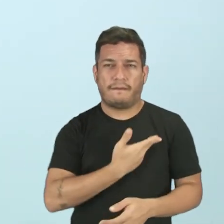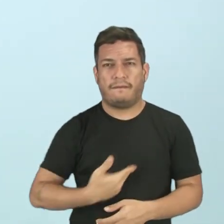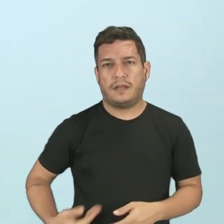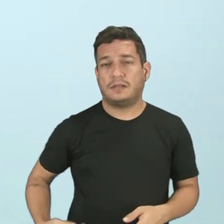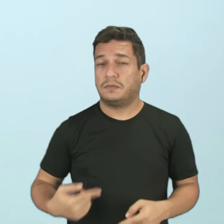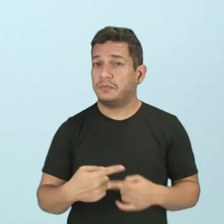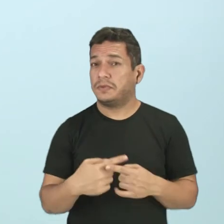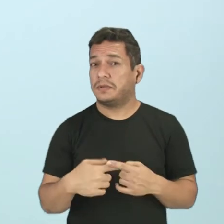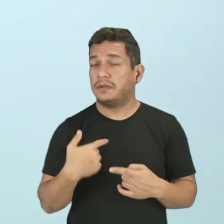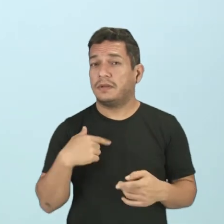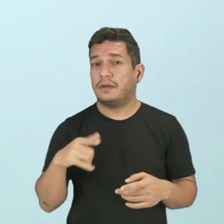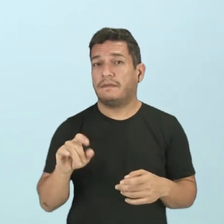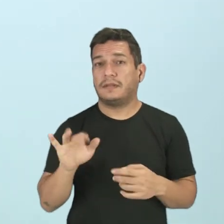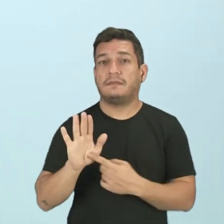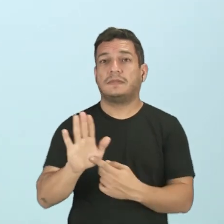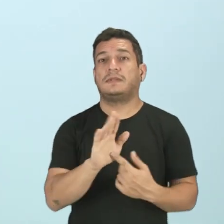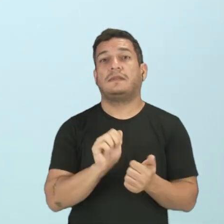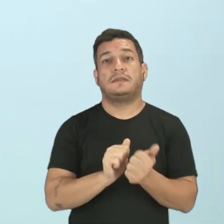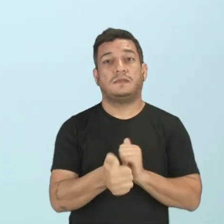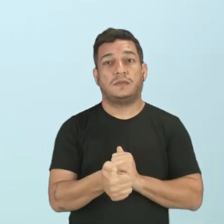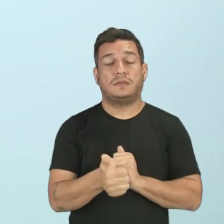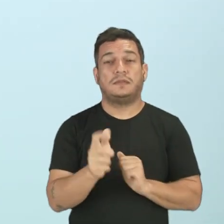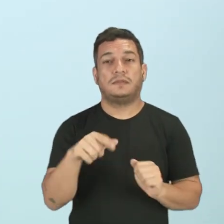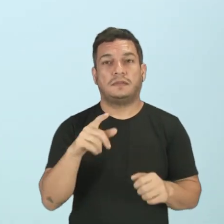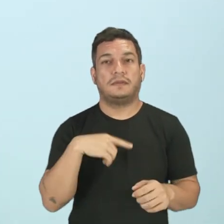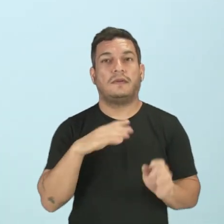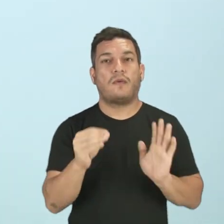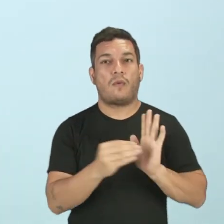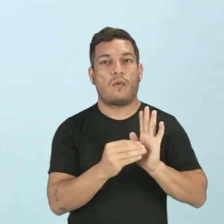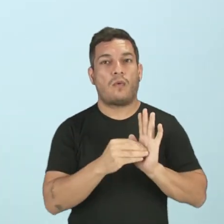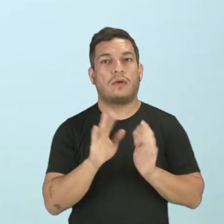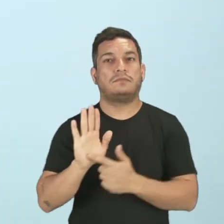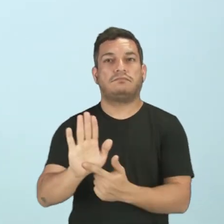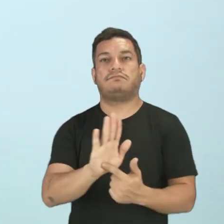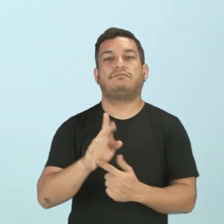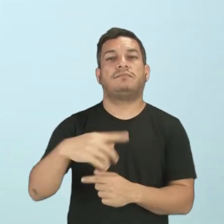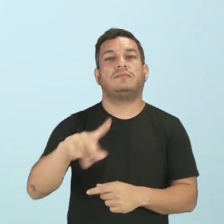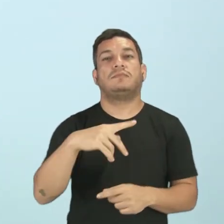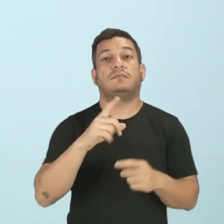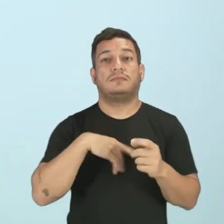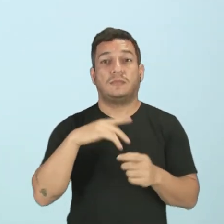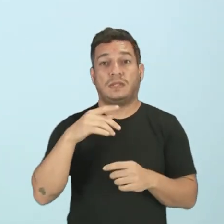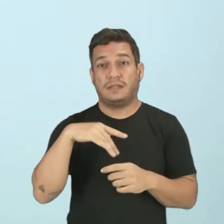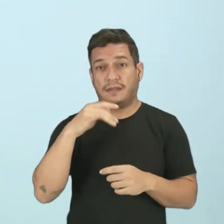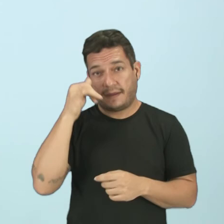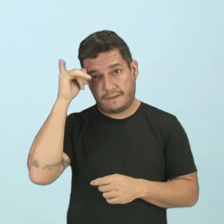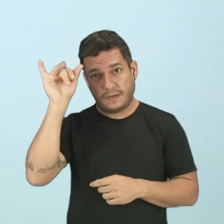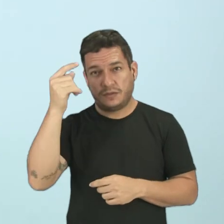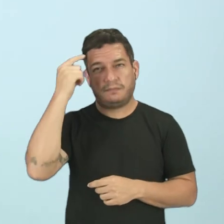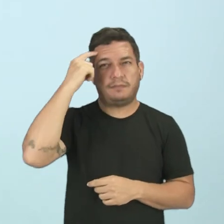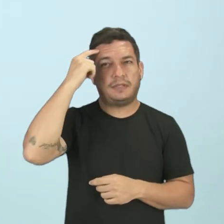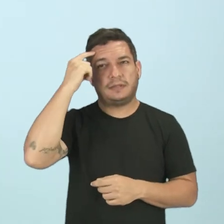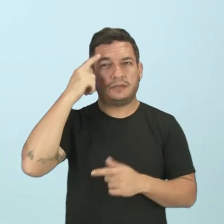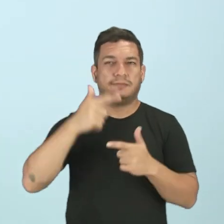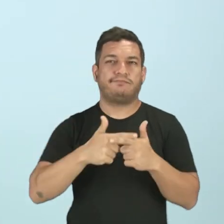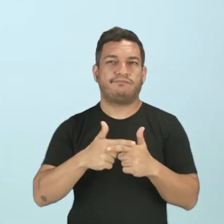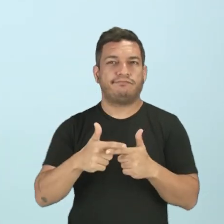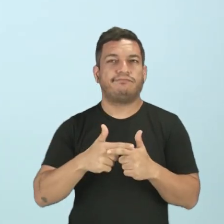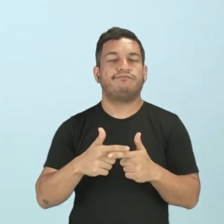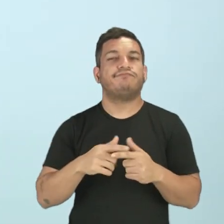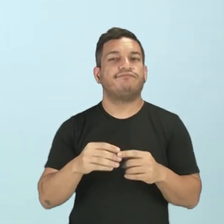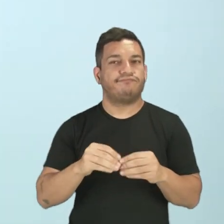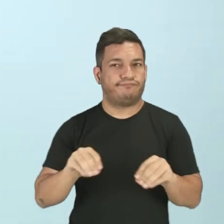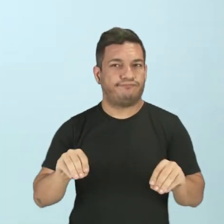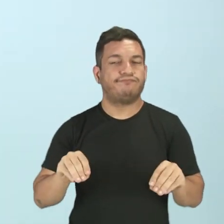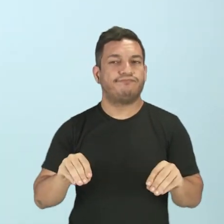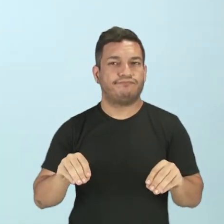última coisa que vai sair é esporte. Então, aquilo é colocado justamente para que você deixe de pensar sobre aquilo que é fundamental.